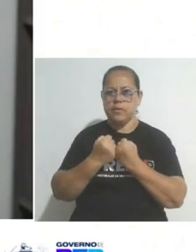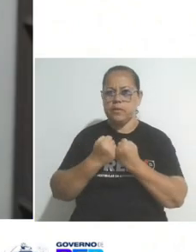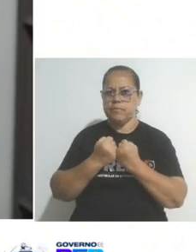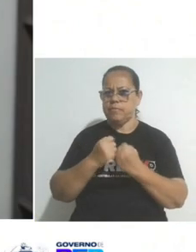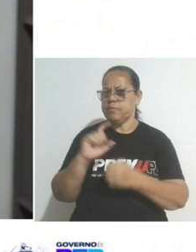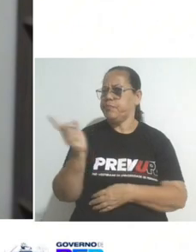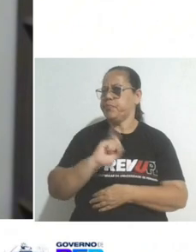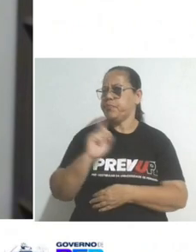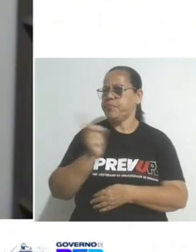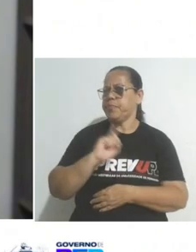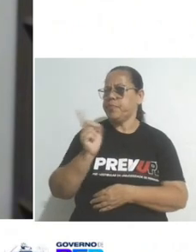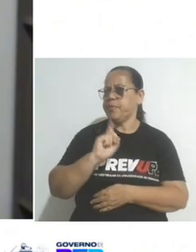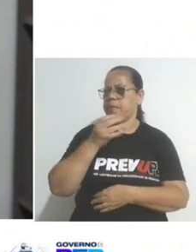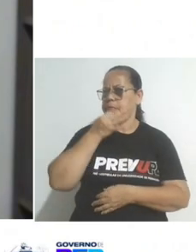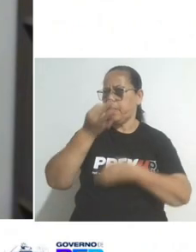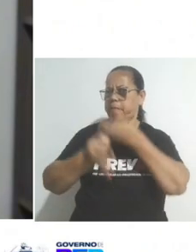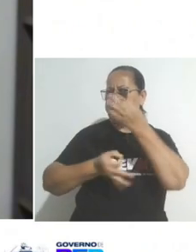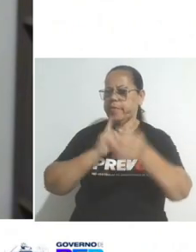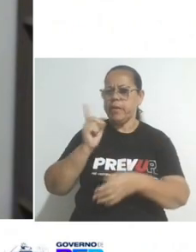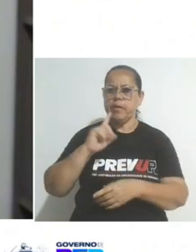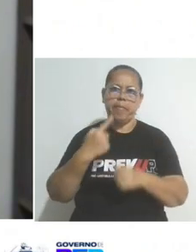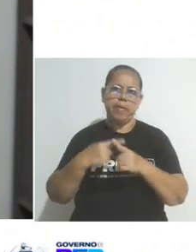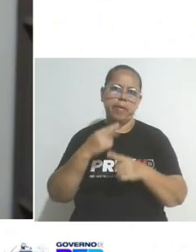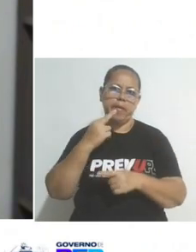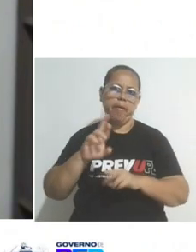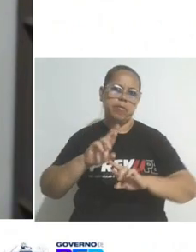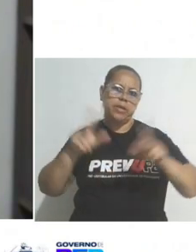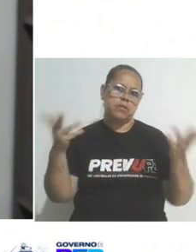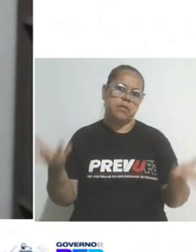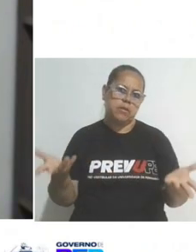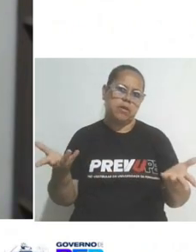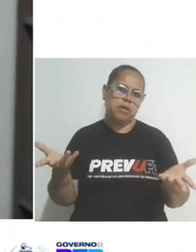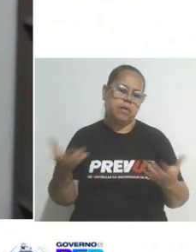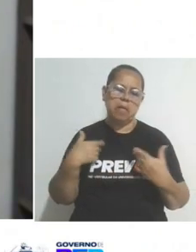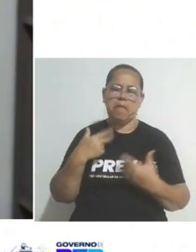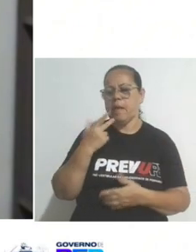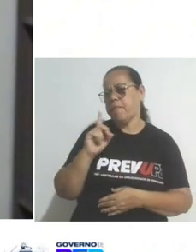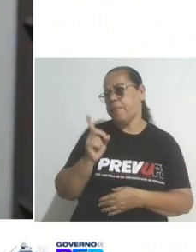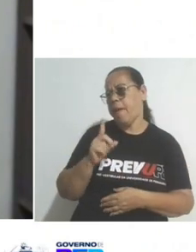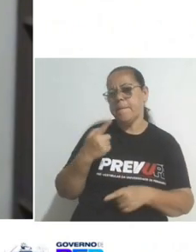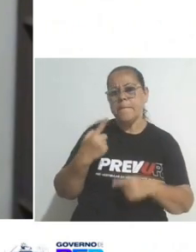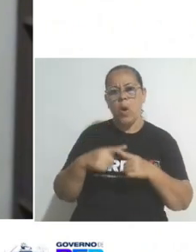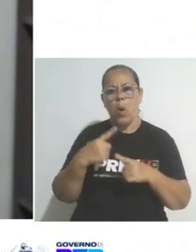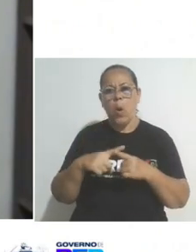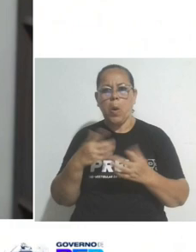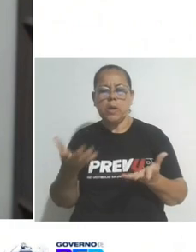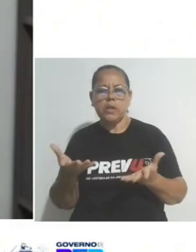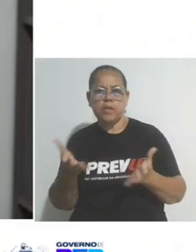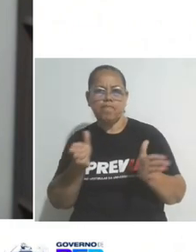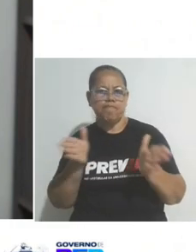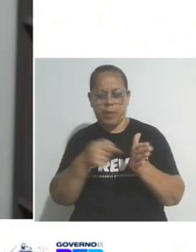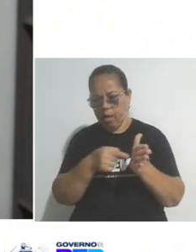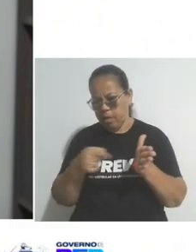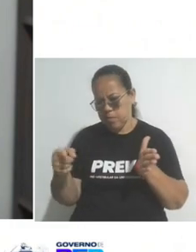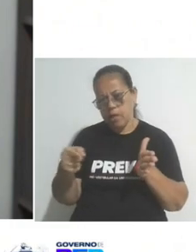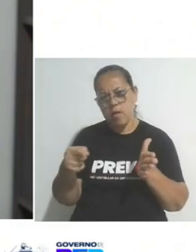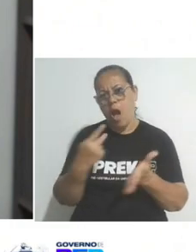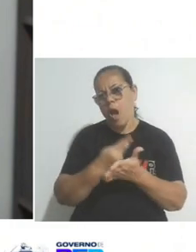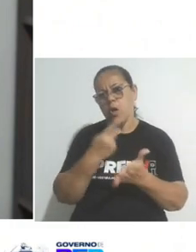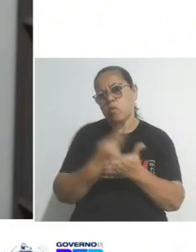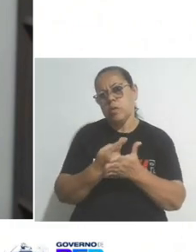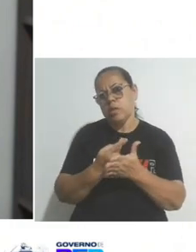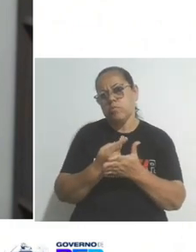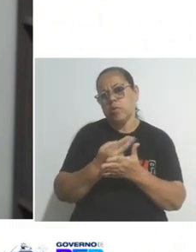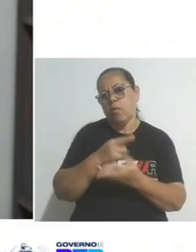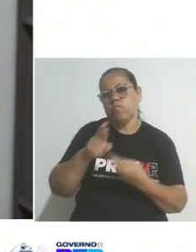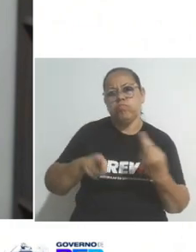não é isso que ele está argumentando porque senão a resposta seria outra seria dizer não porque em tal período foi feita a